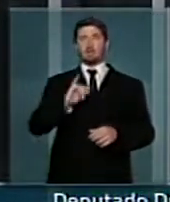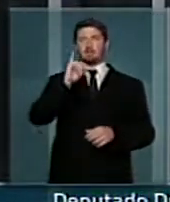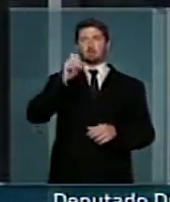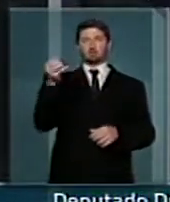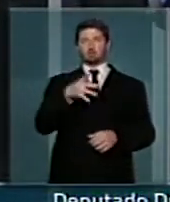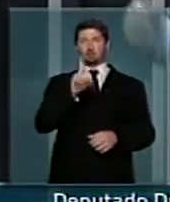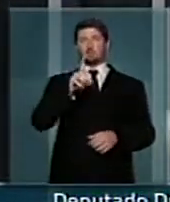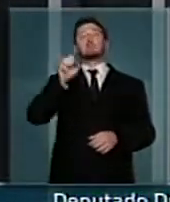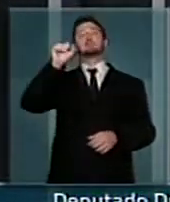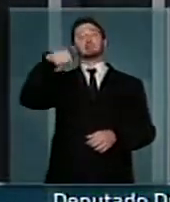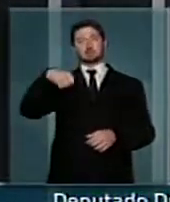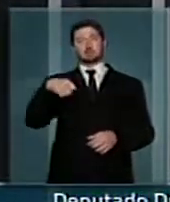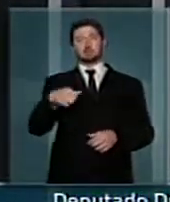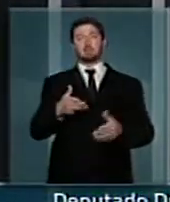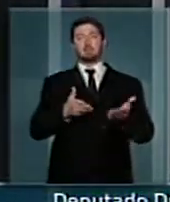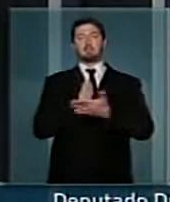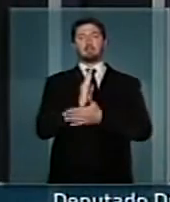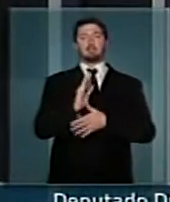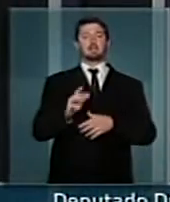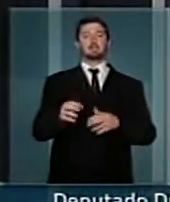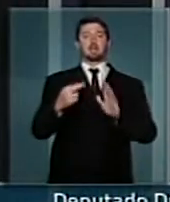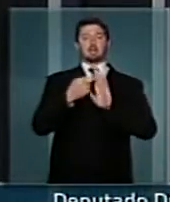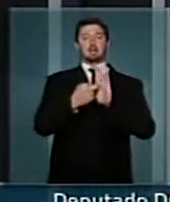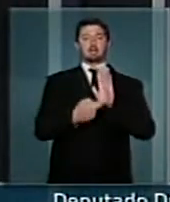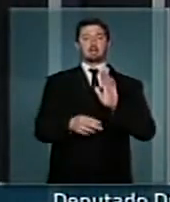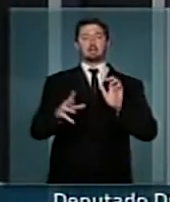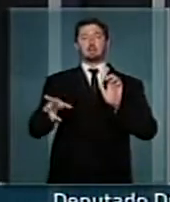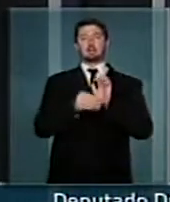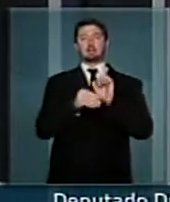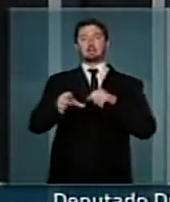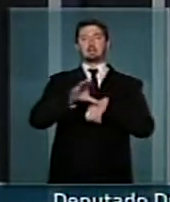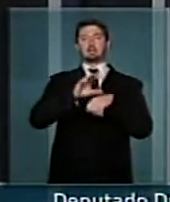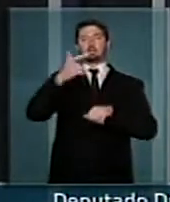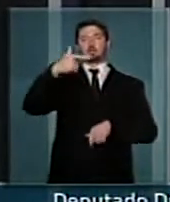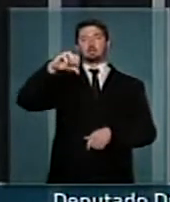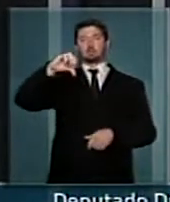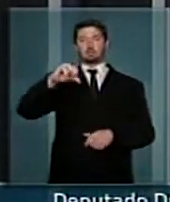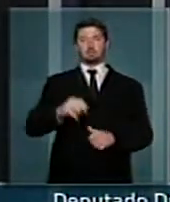imposto, e sim a aprovação da regulamentação da emenda